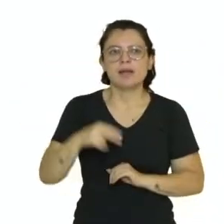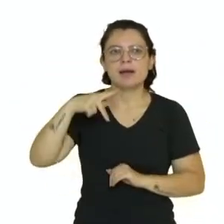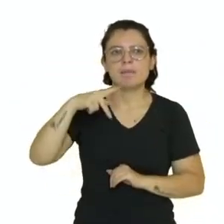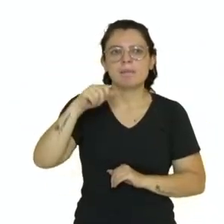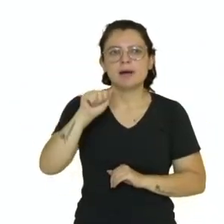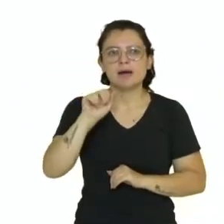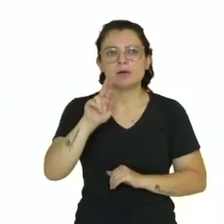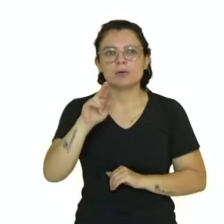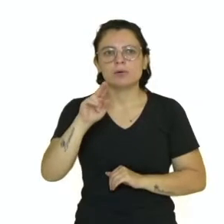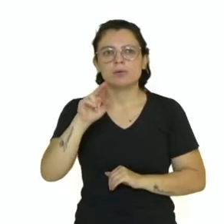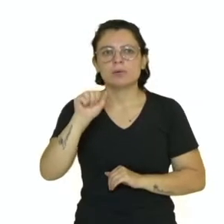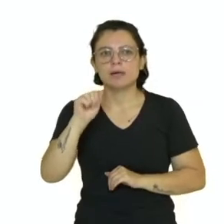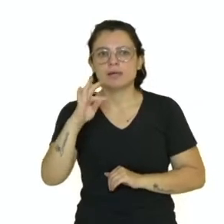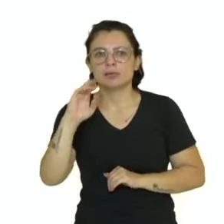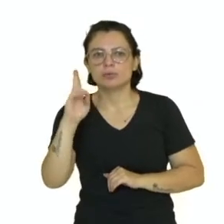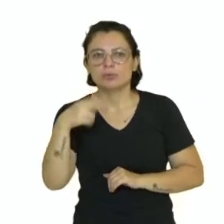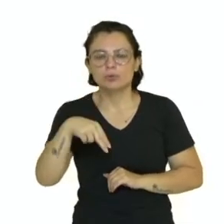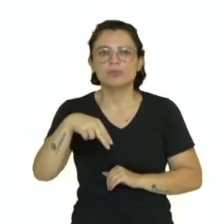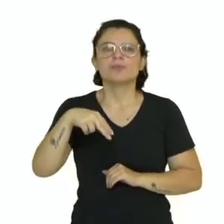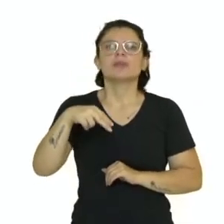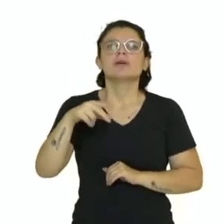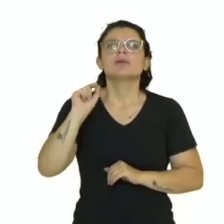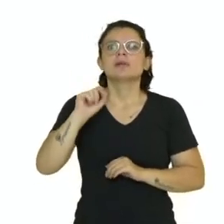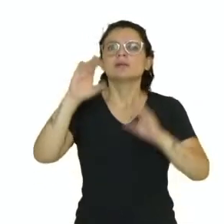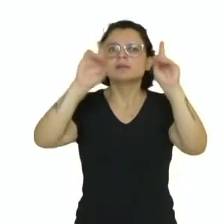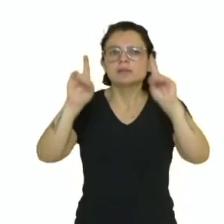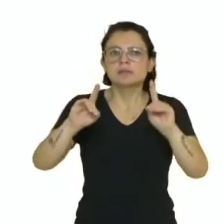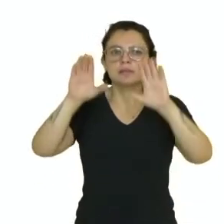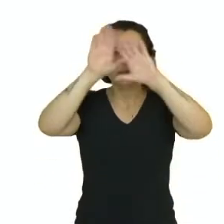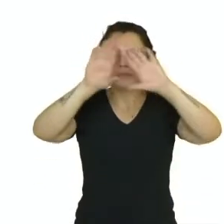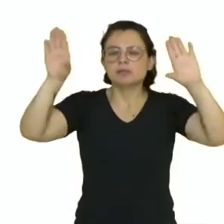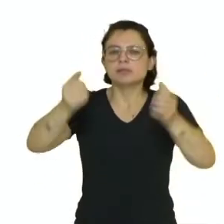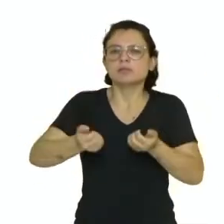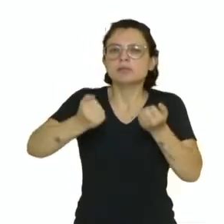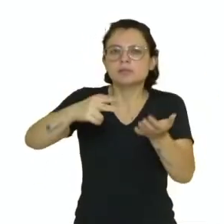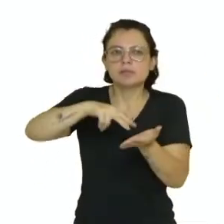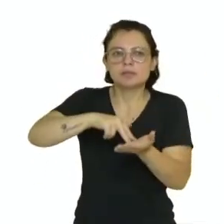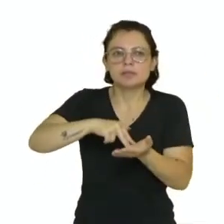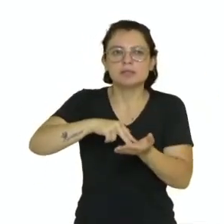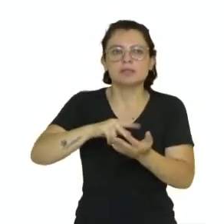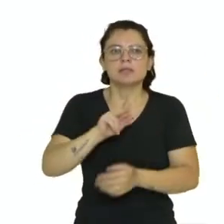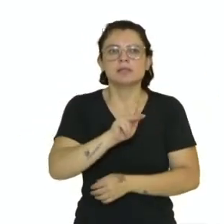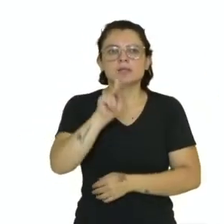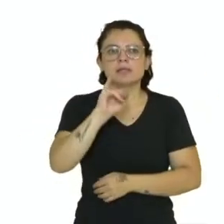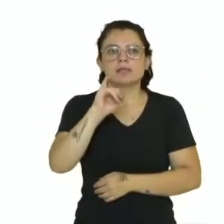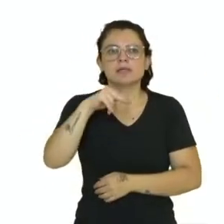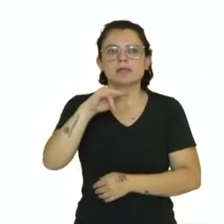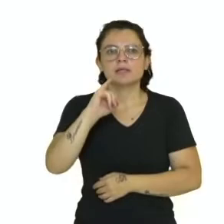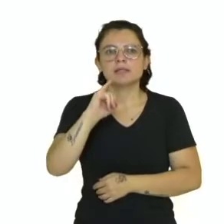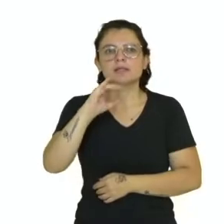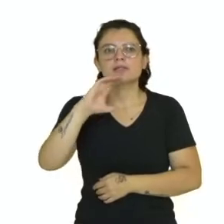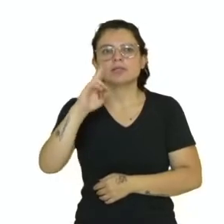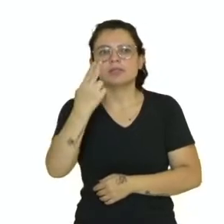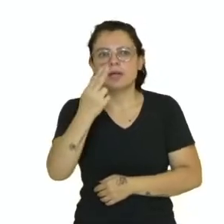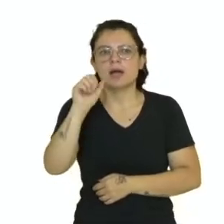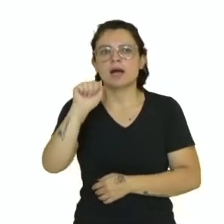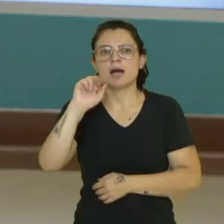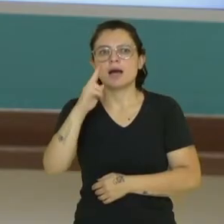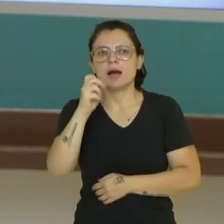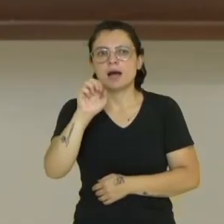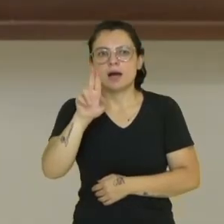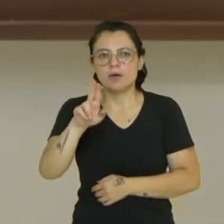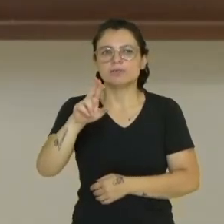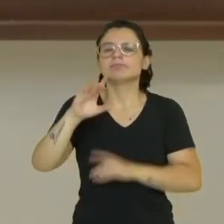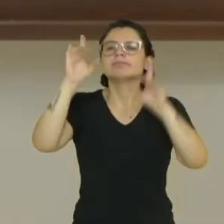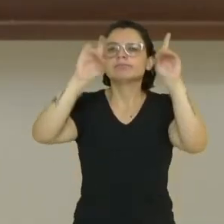Pauactum, deus do céu, e ele sustentava o firmamento, e Kinishahal, deus do sol.